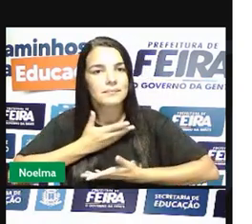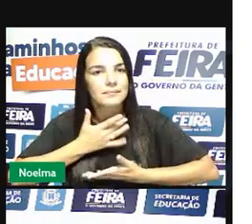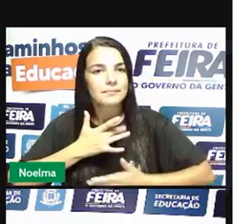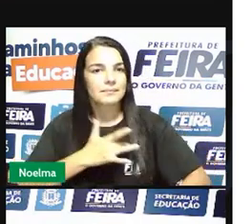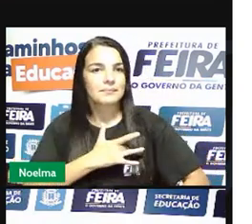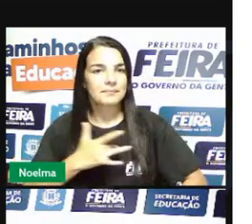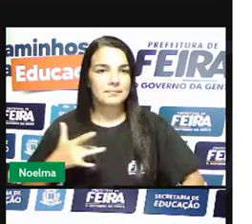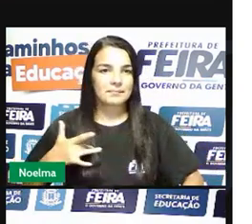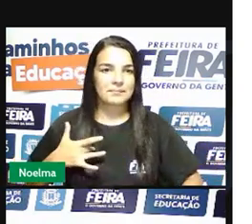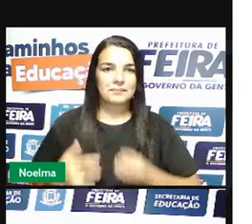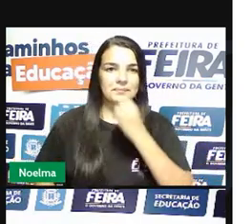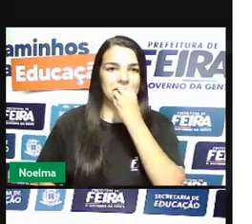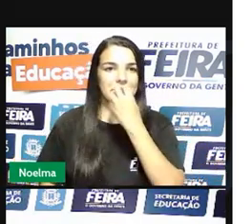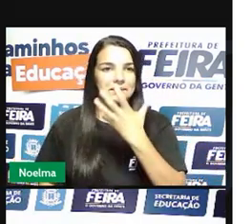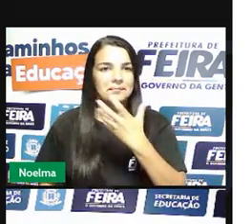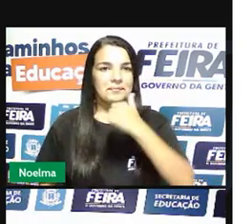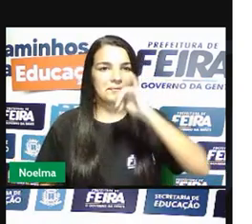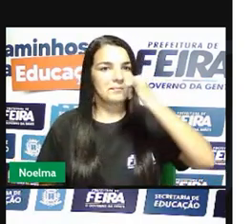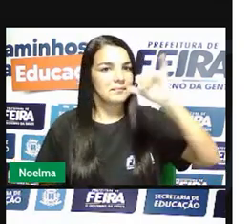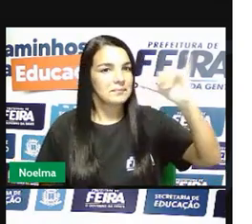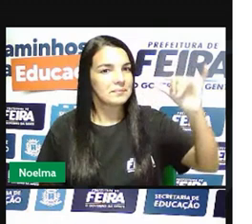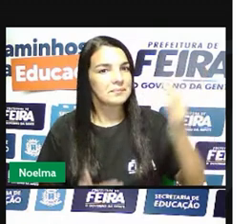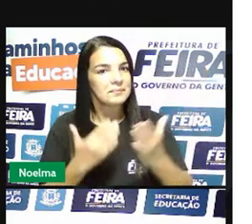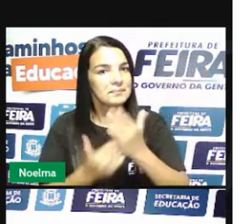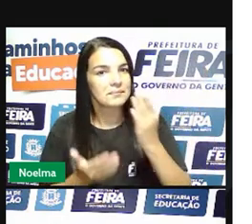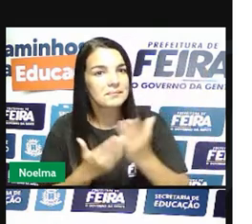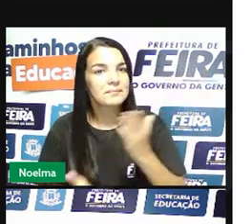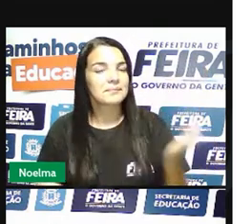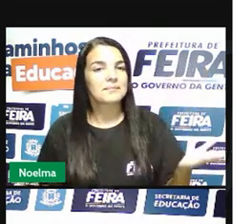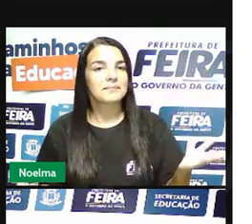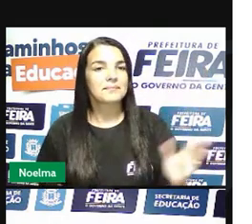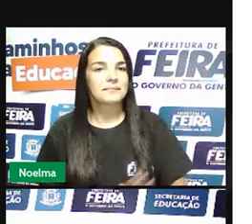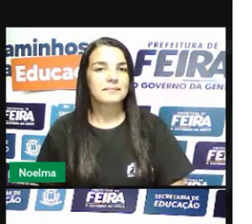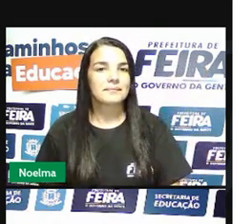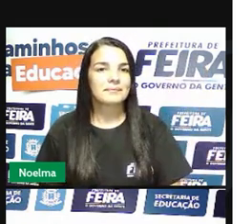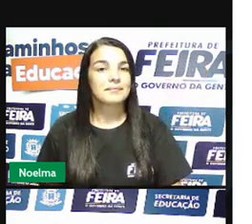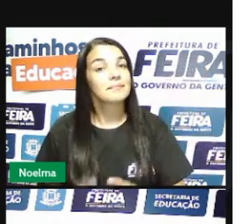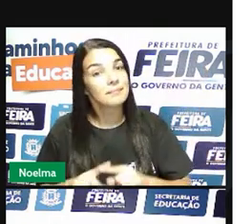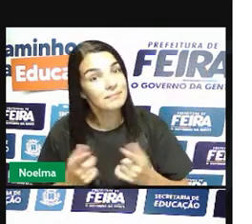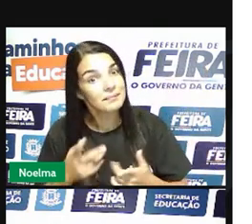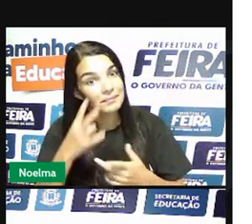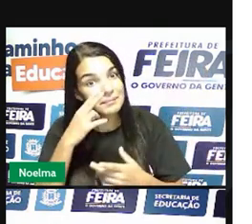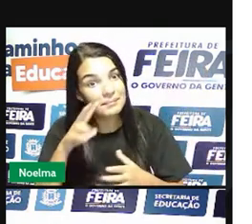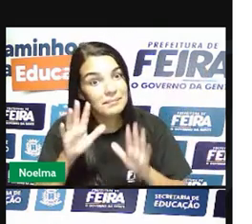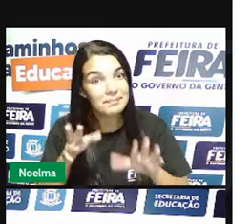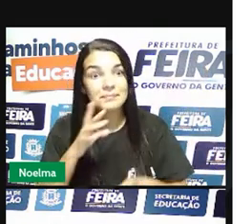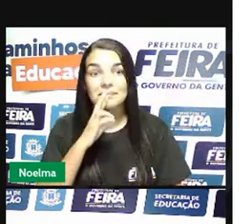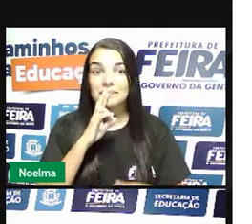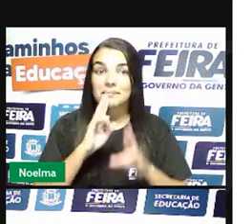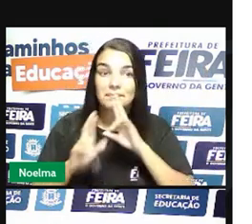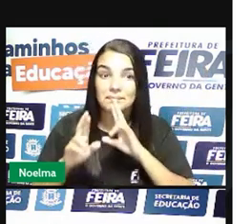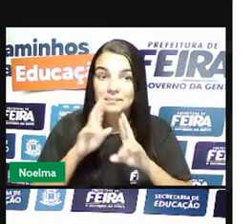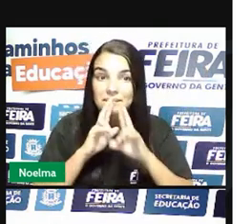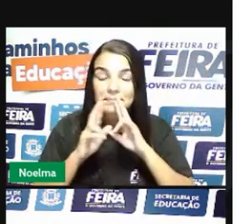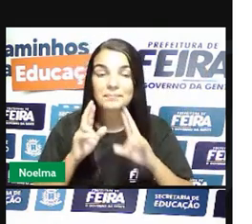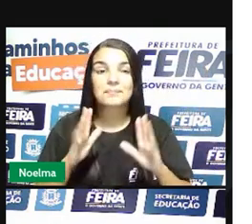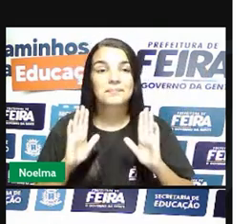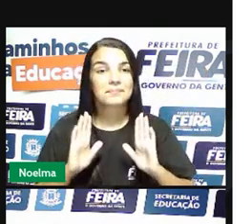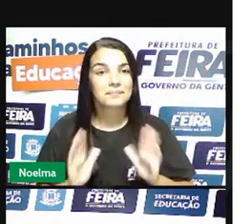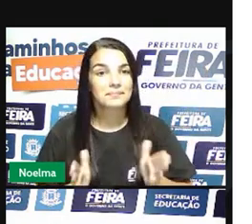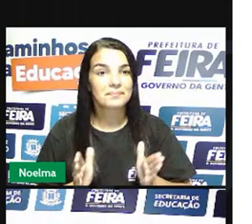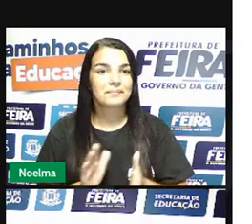elas favorecem o gasto energético. Aqui, a Pró colocou para vocês uma solução ao problema que estava lá na